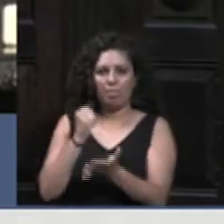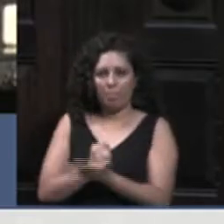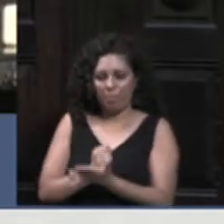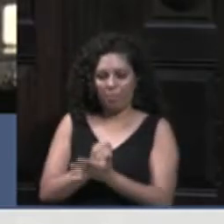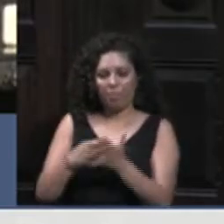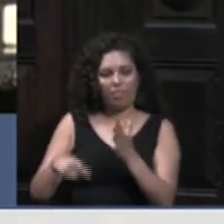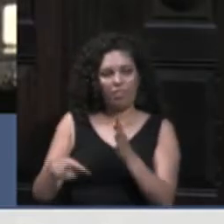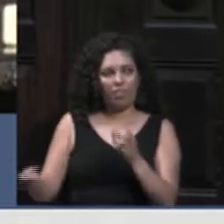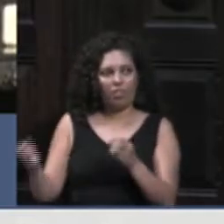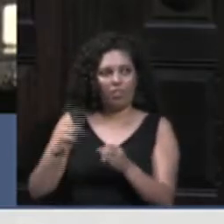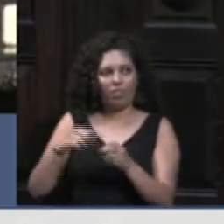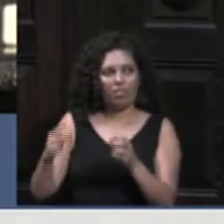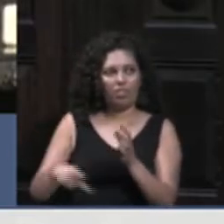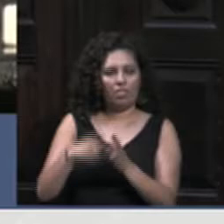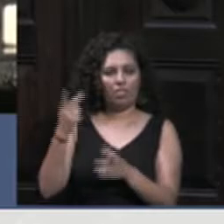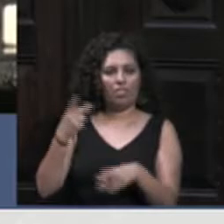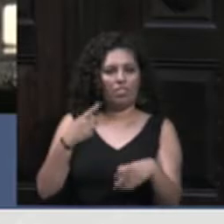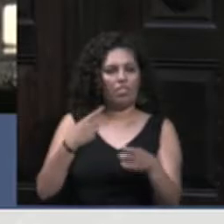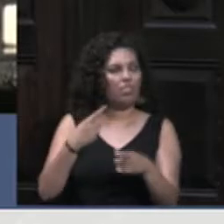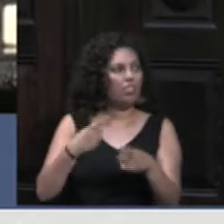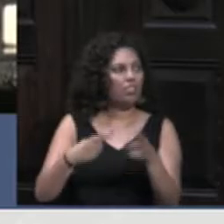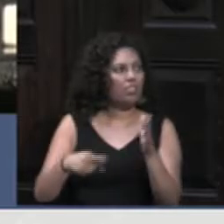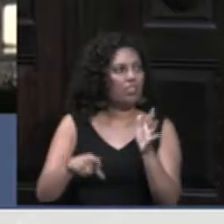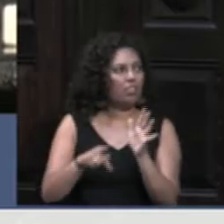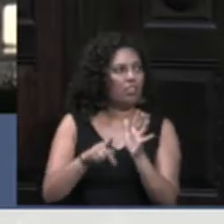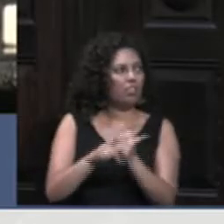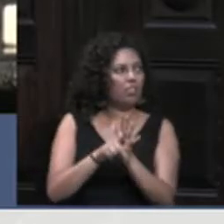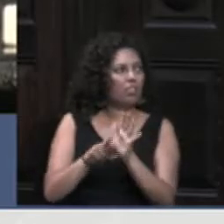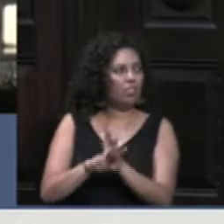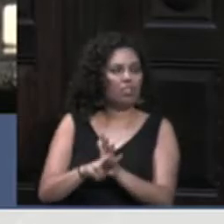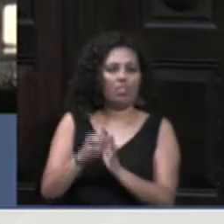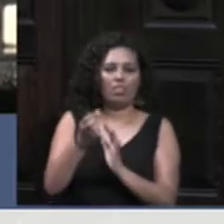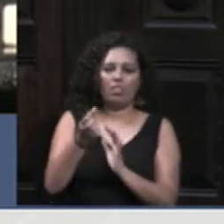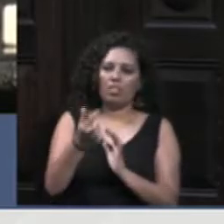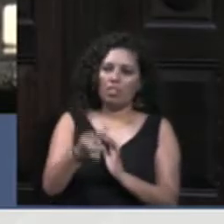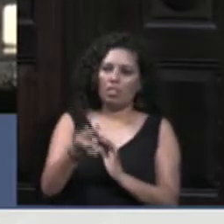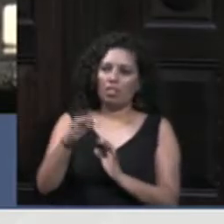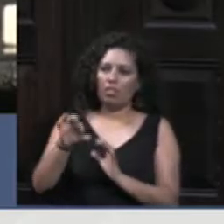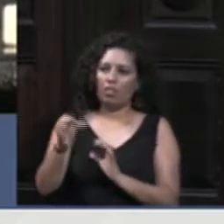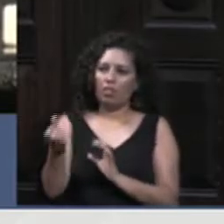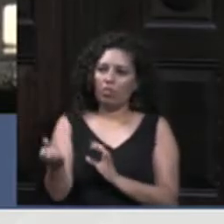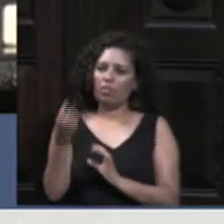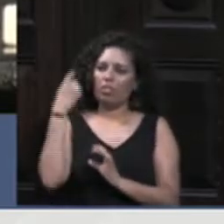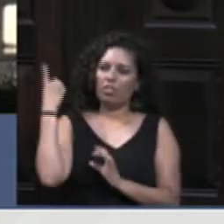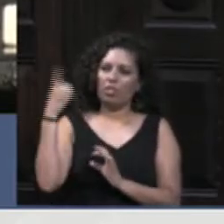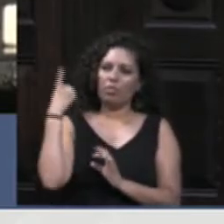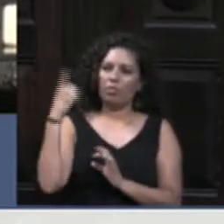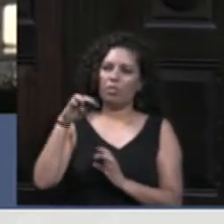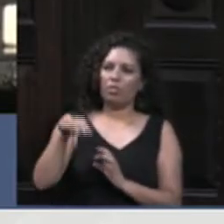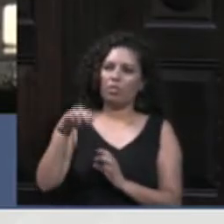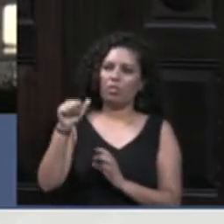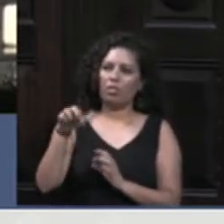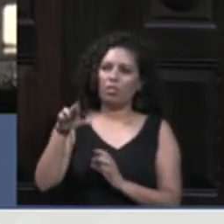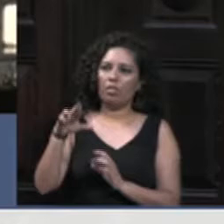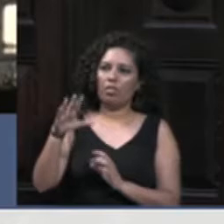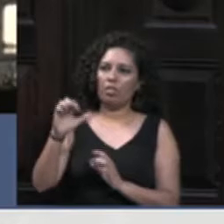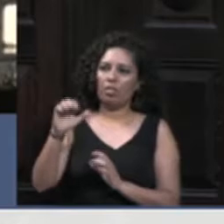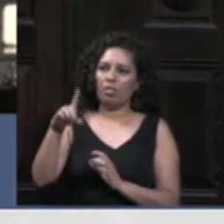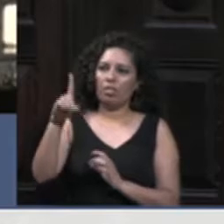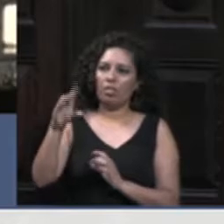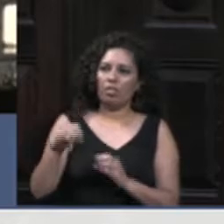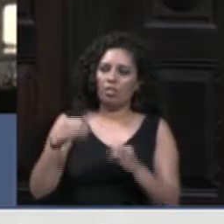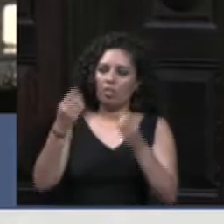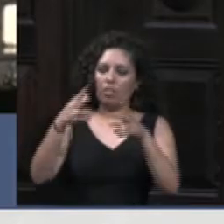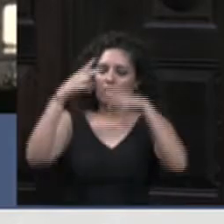primeira, retorna em segunda. Em discussão única, projeto de resolução 796 de 2018, de autoria do deputado Marcelo Queiroz. Concede a medalha Tiradentes